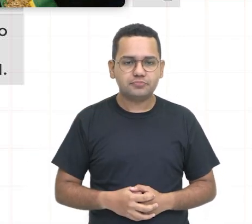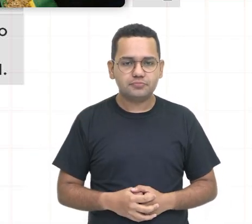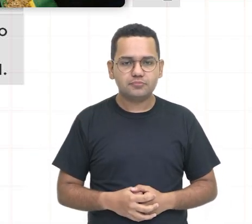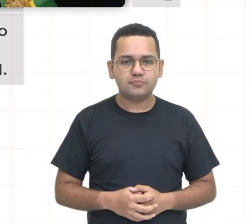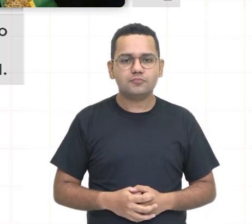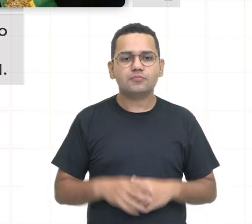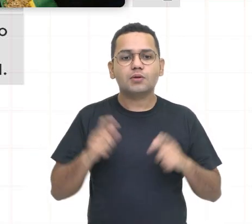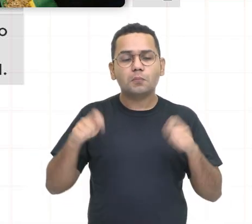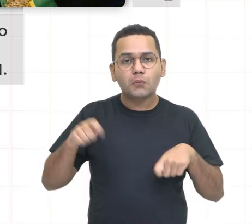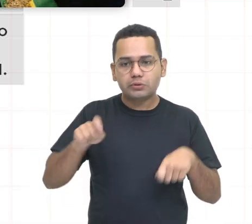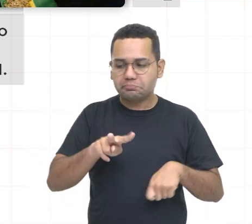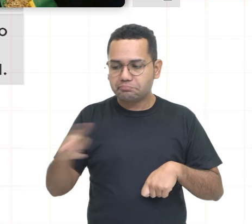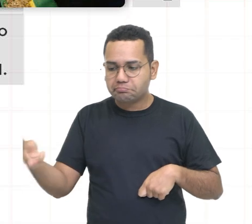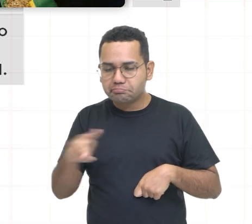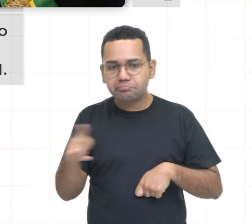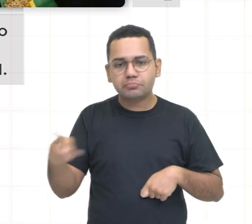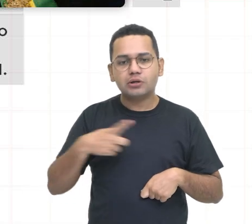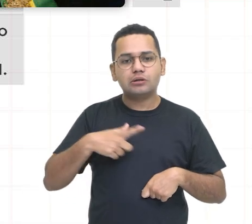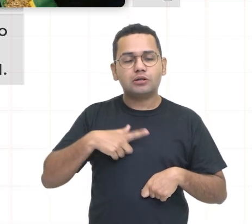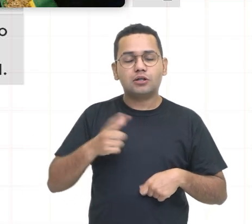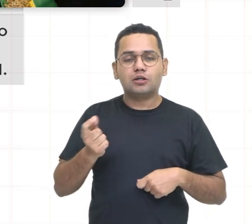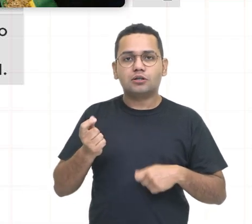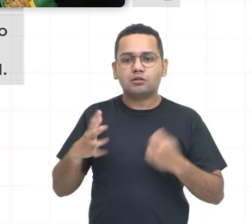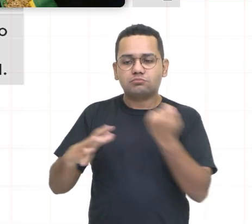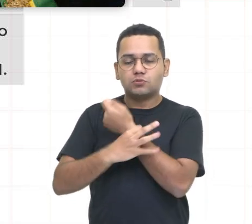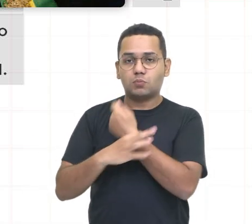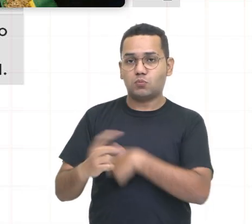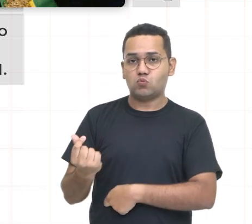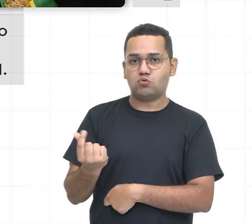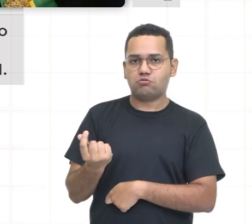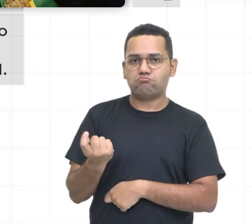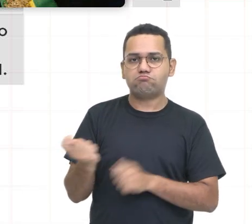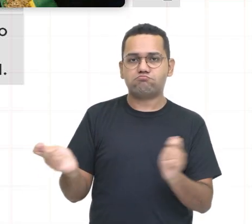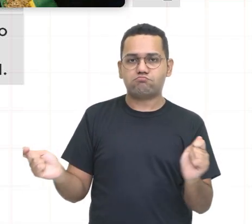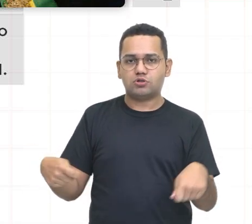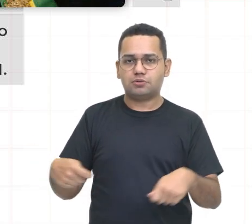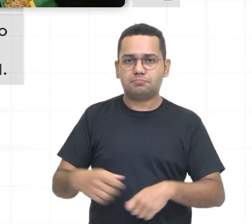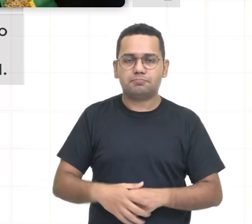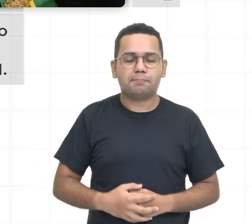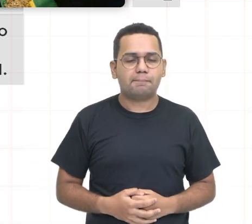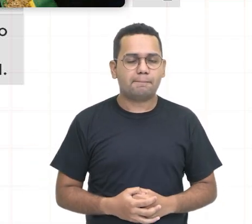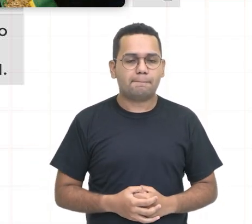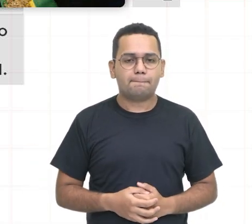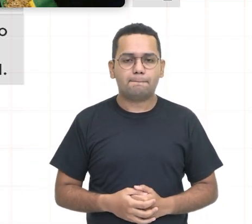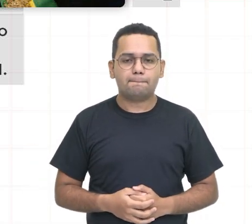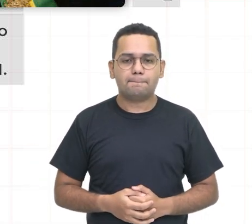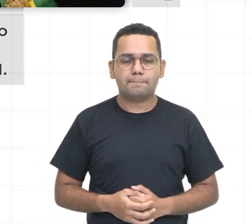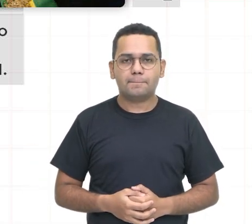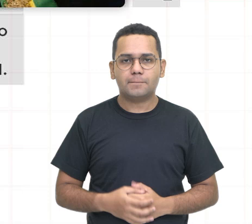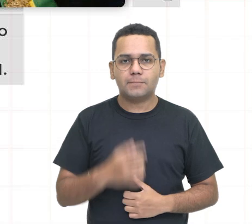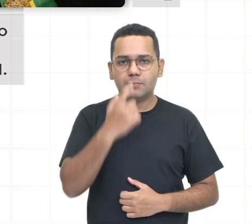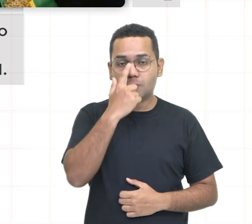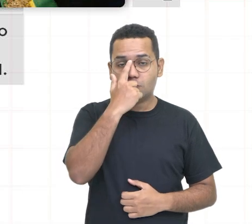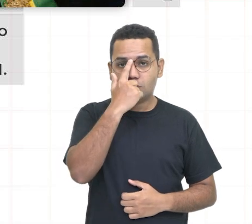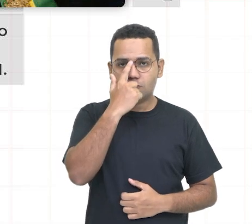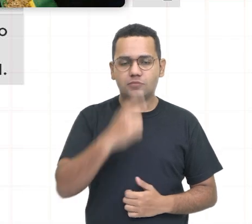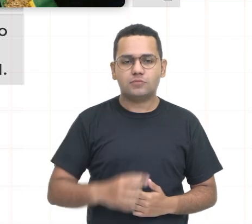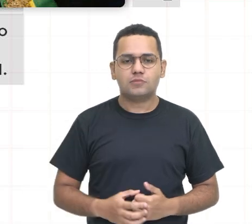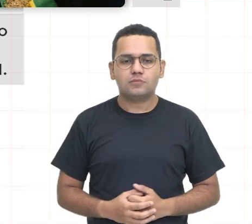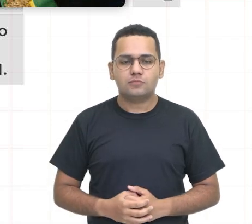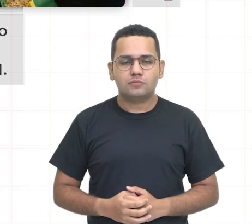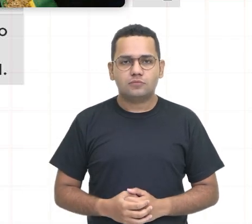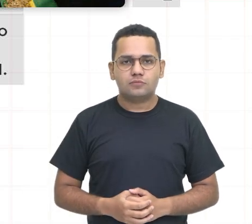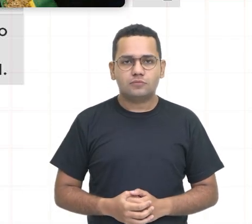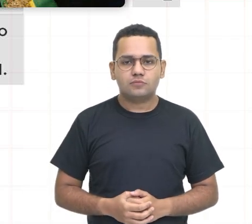de transição para ancorar os preços, né, para buscar ali, né, a